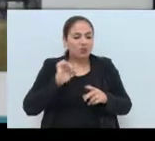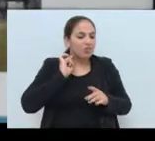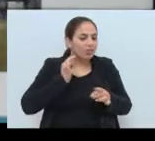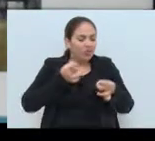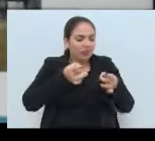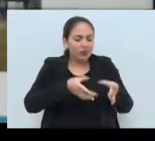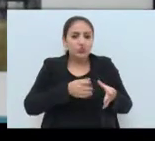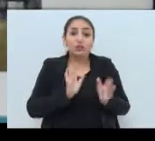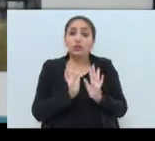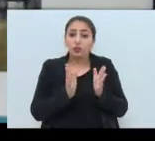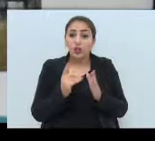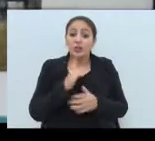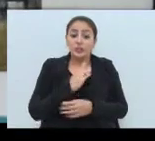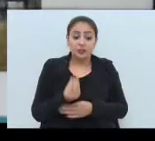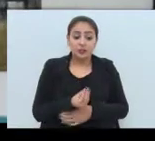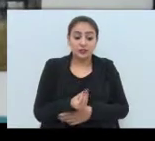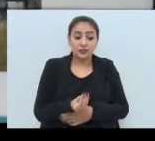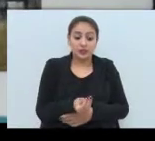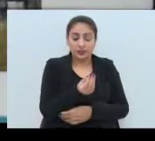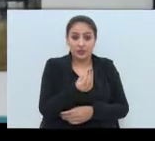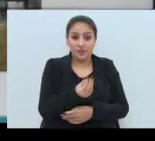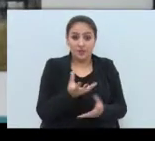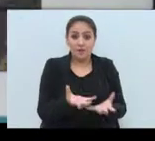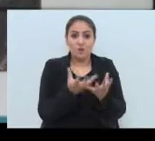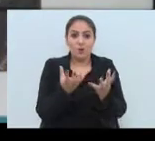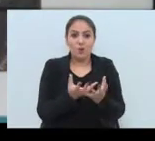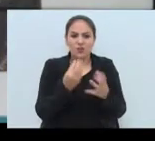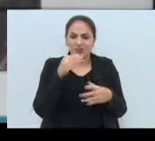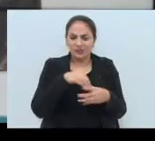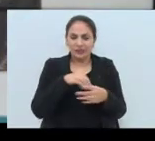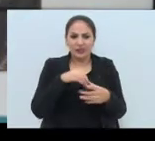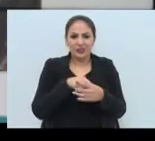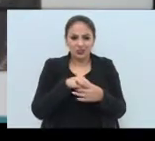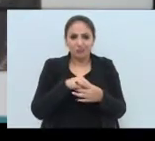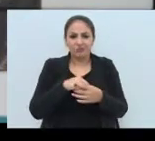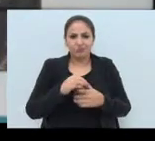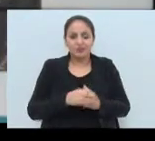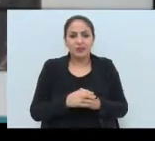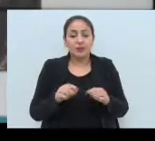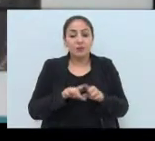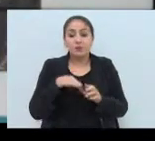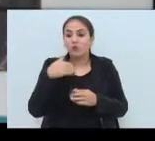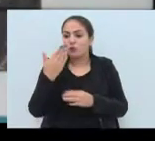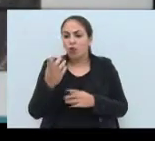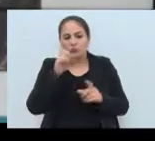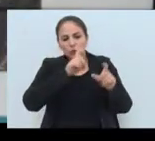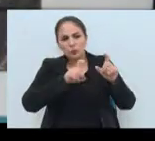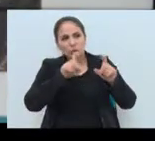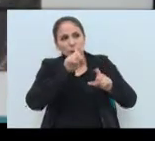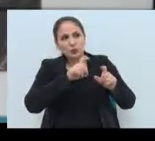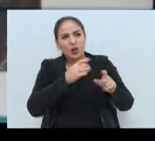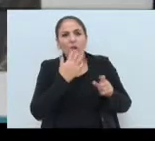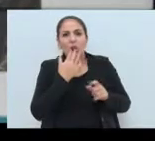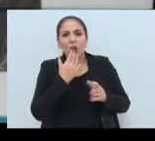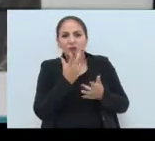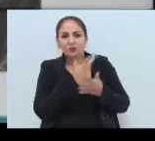rua, colocaram fogo, já por dentro ela está incendiada, por fora está completamente